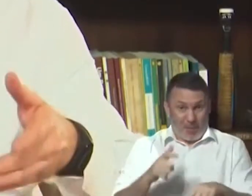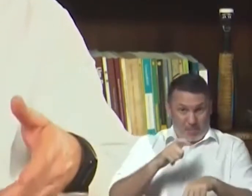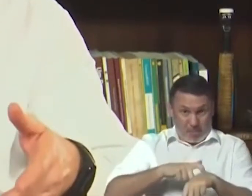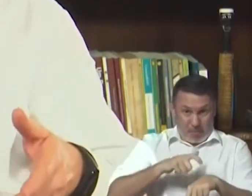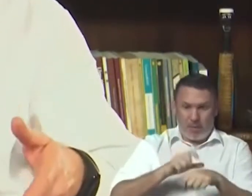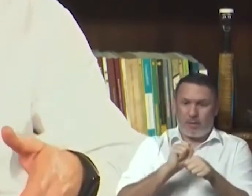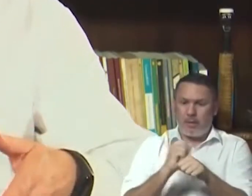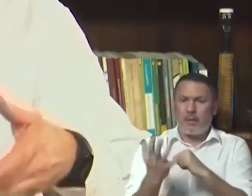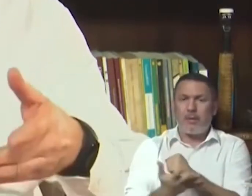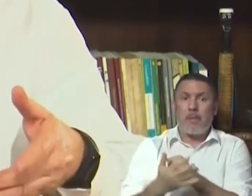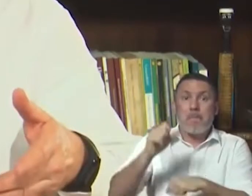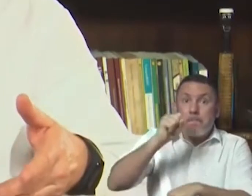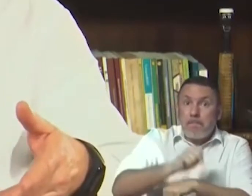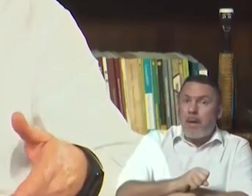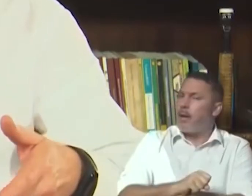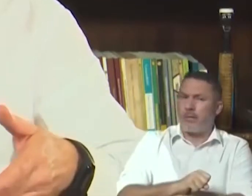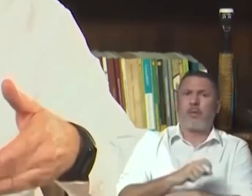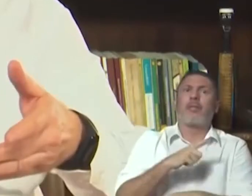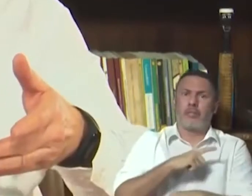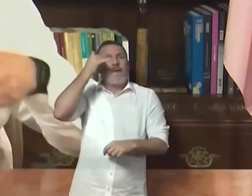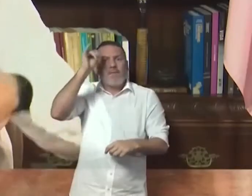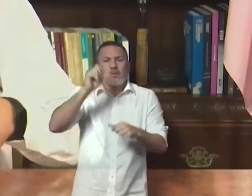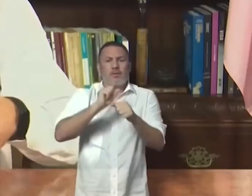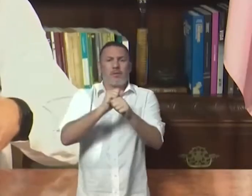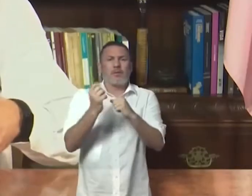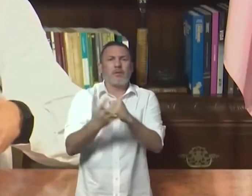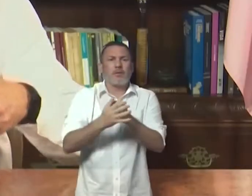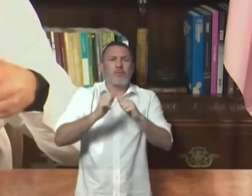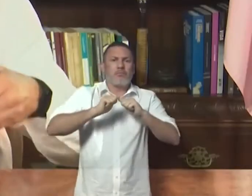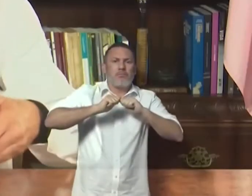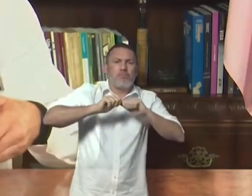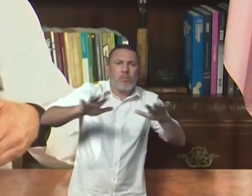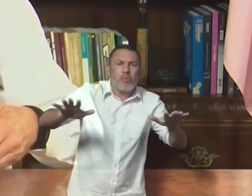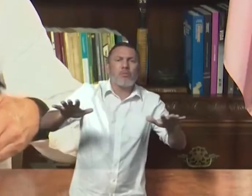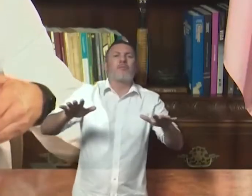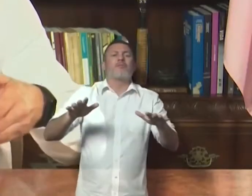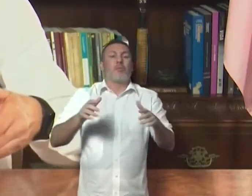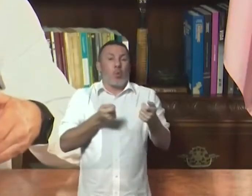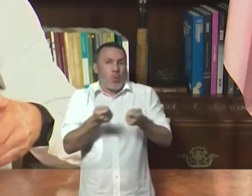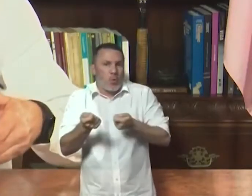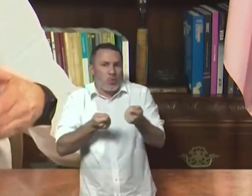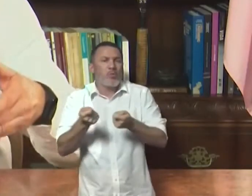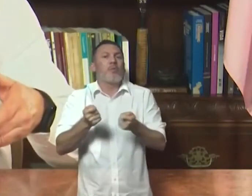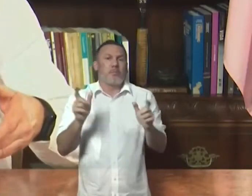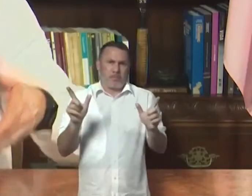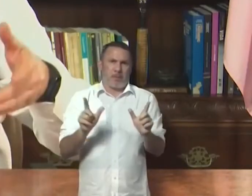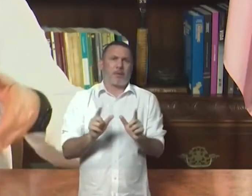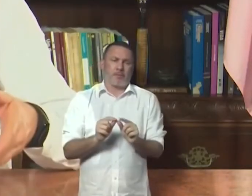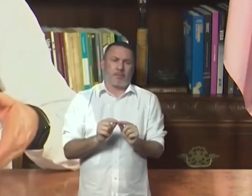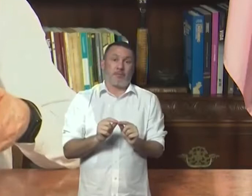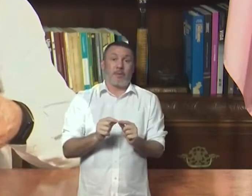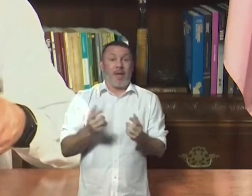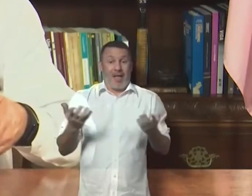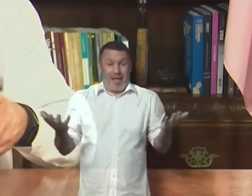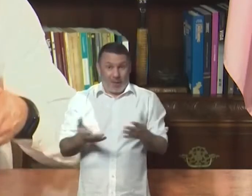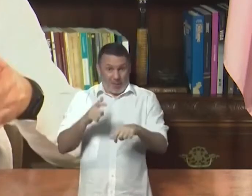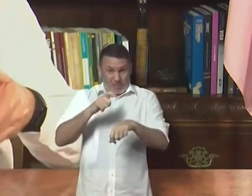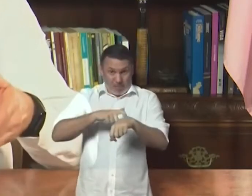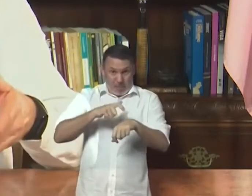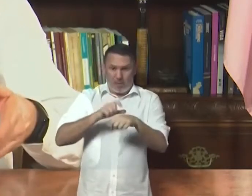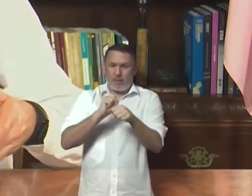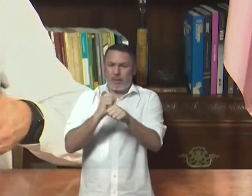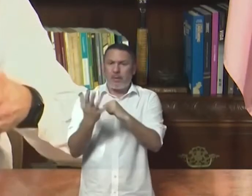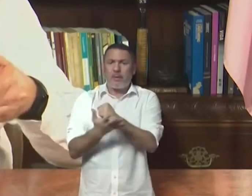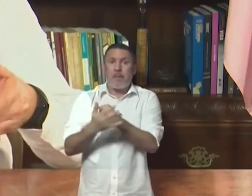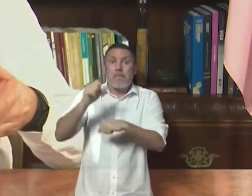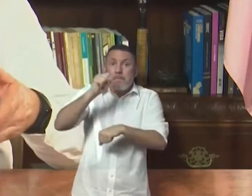continuam suspensas durante todo o mês de julho. Neste momento ainda, nós temos uma pandemia crescente no estado, que